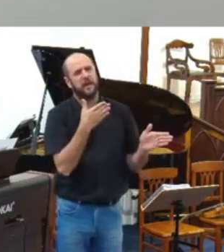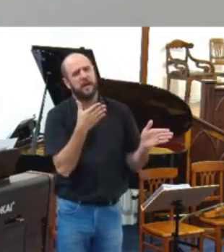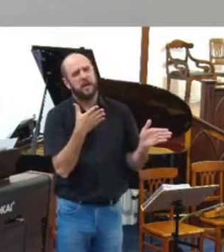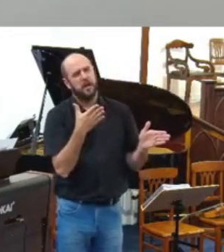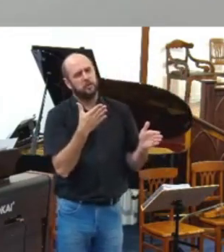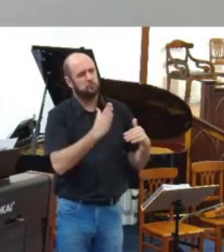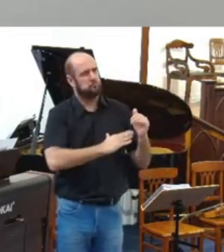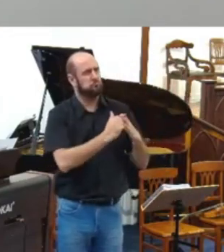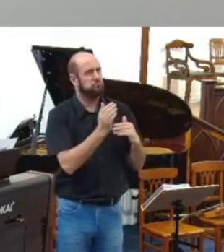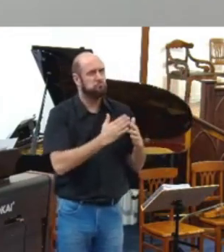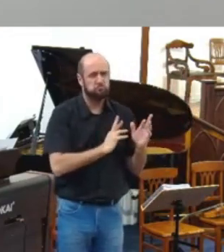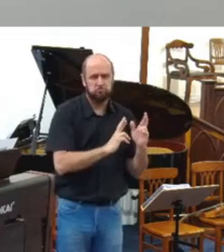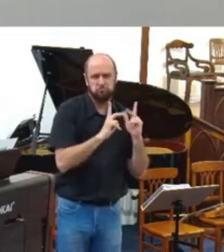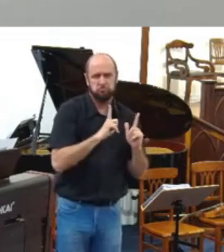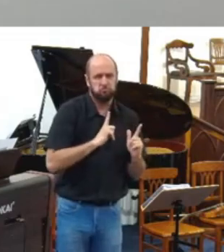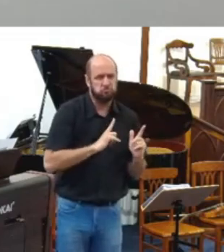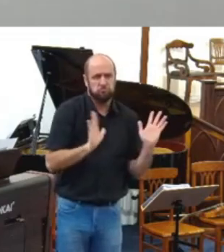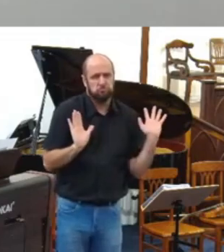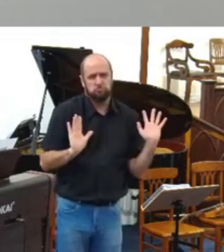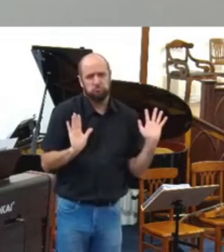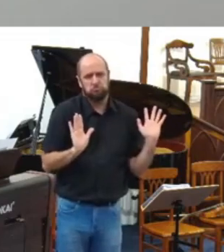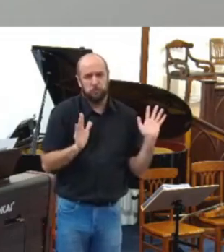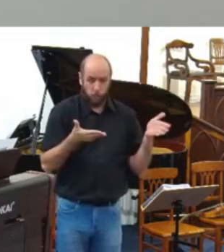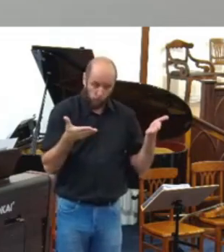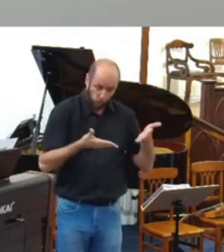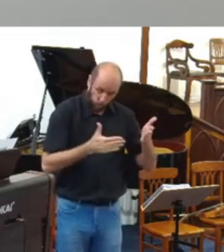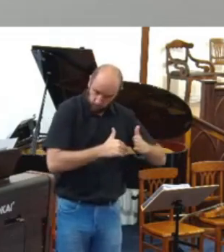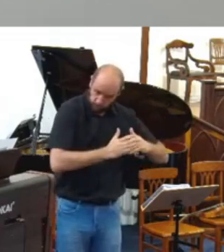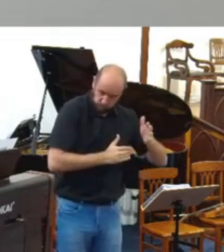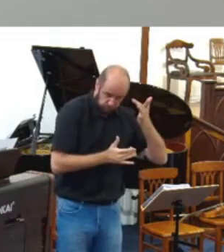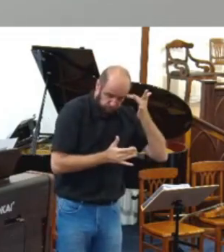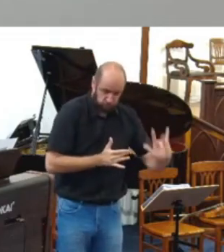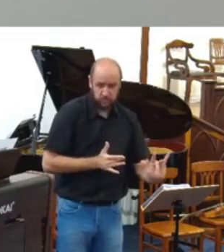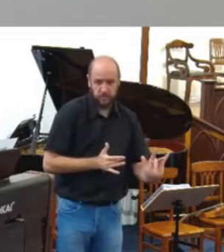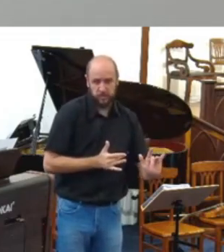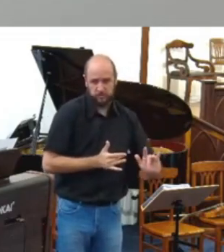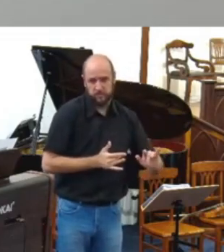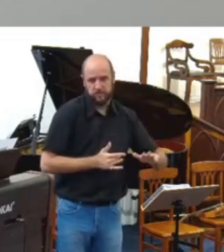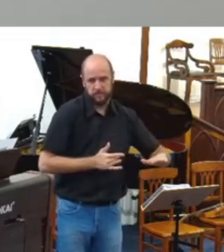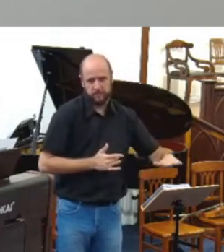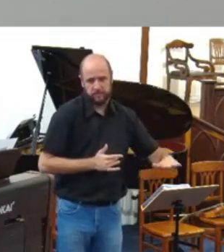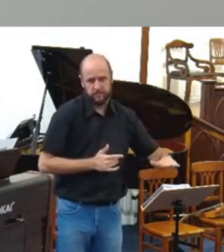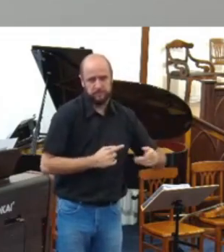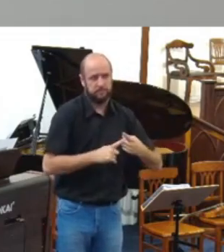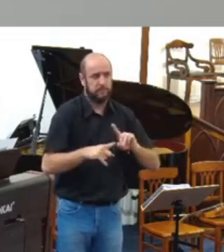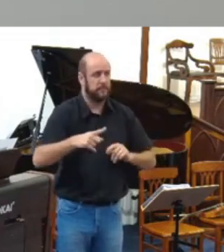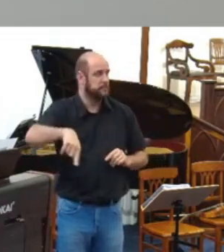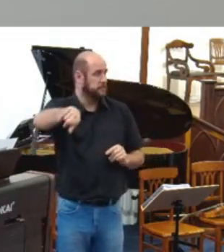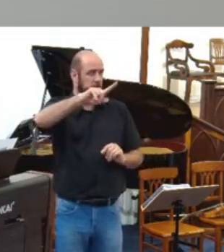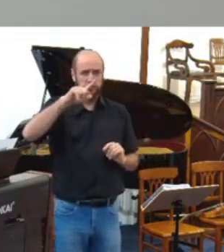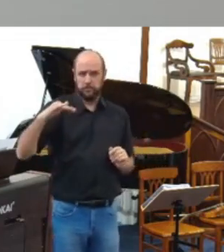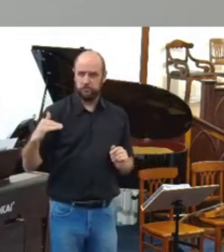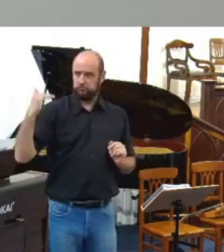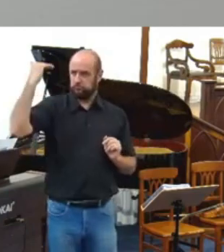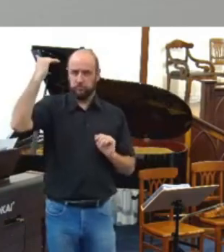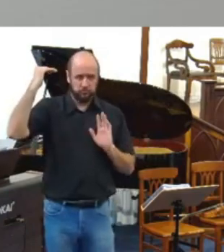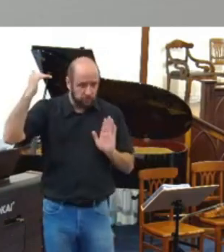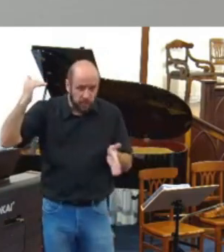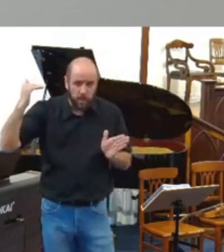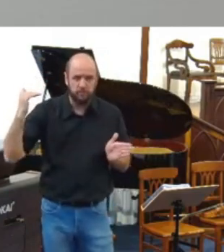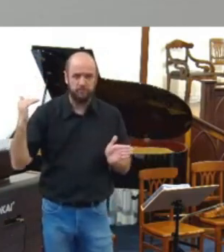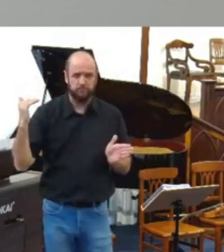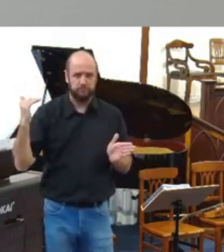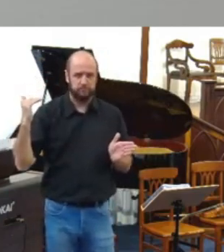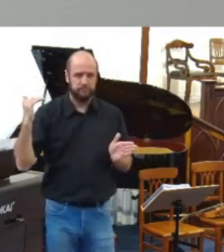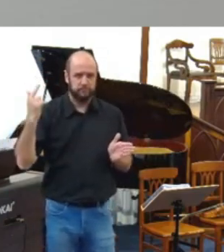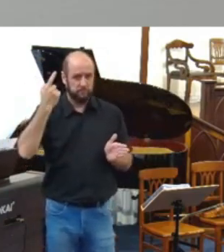sua construção, expectativa. Ele não consegue dizer isso agora. Mas eu e você não podemos pensar como uma criança de 7